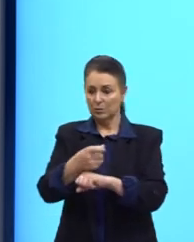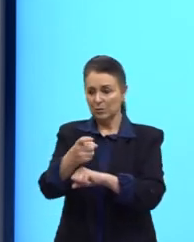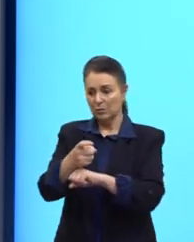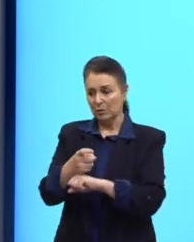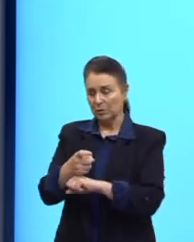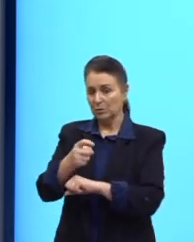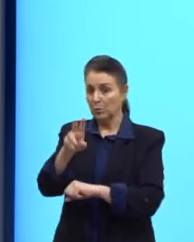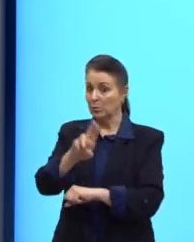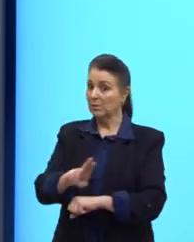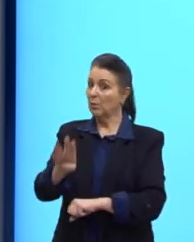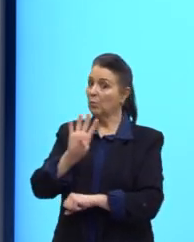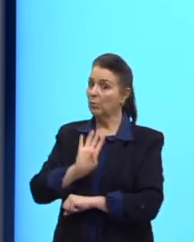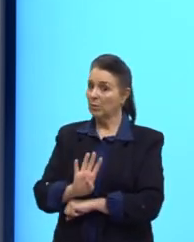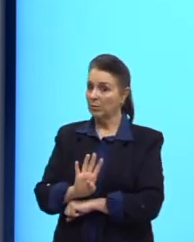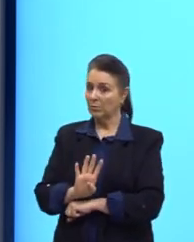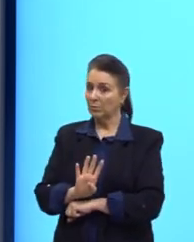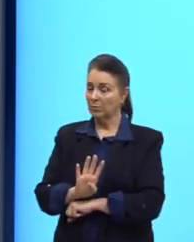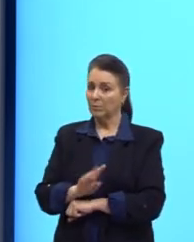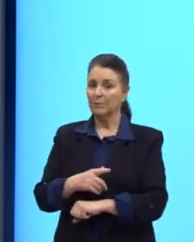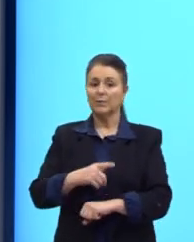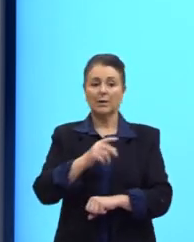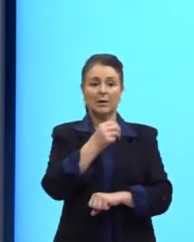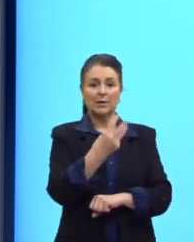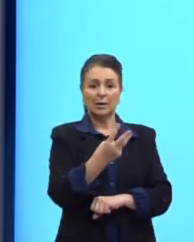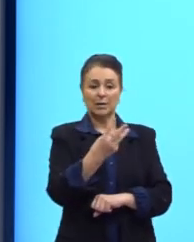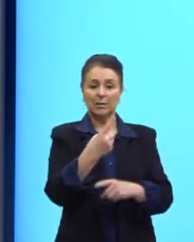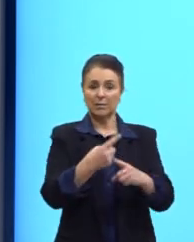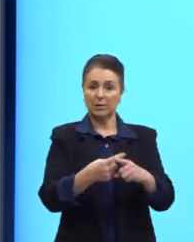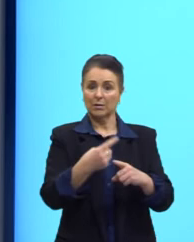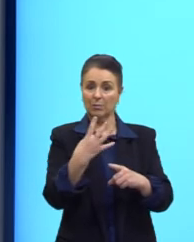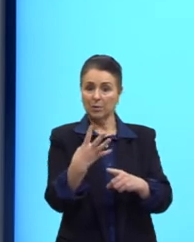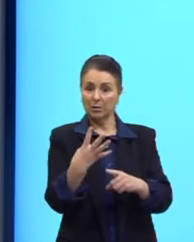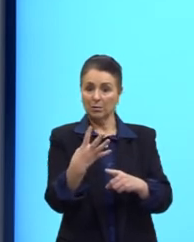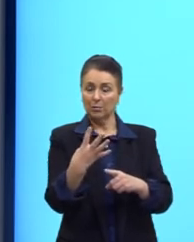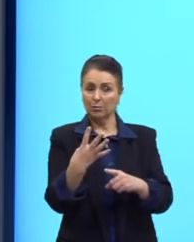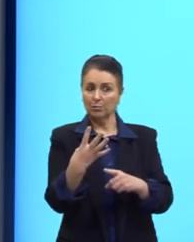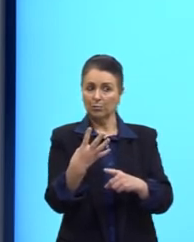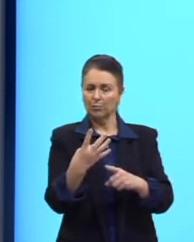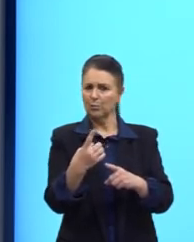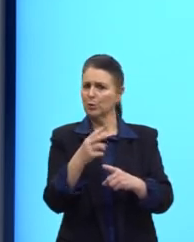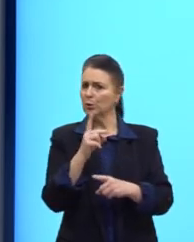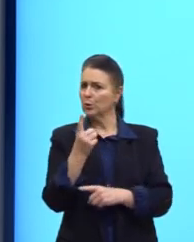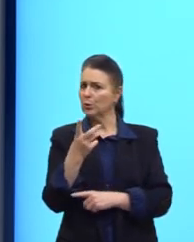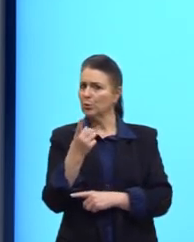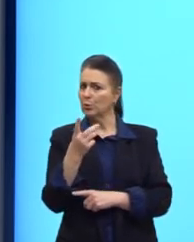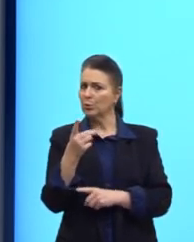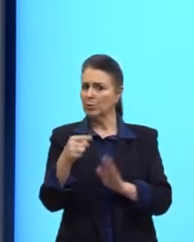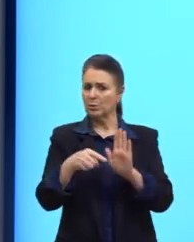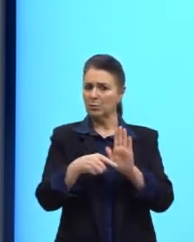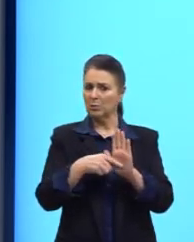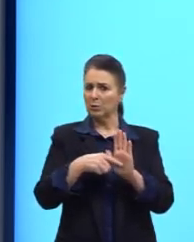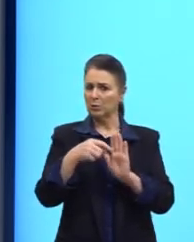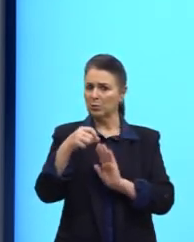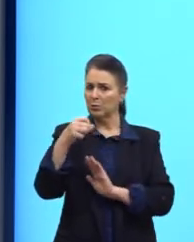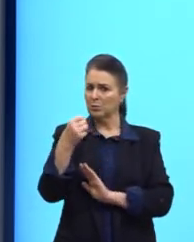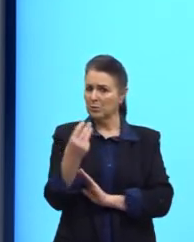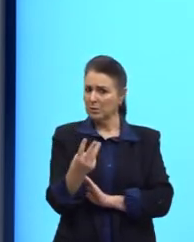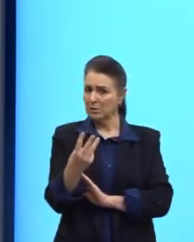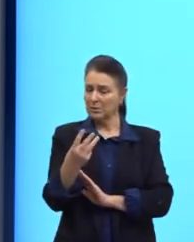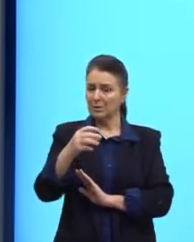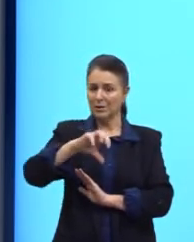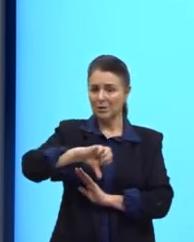por 4 aí teríamos três vezes quatro que é 12 e 12 - 13/19 Chegamos